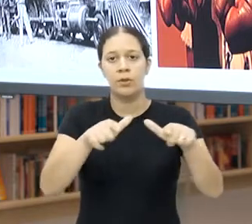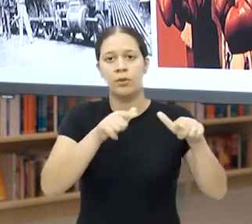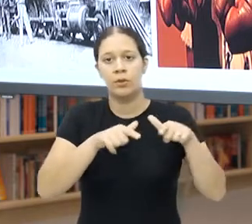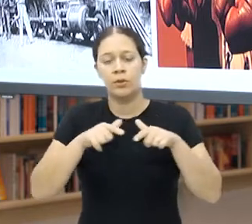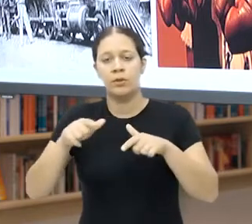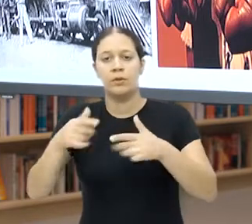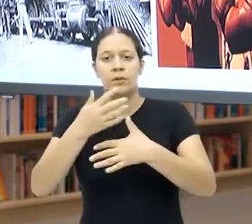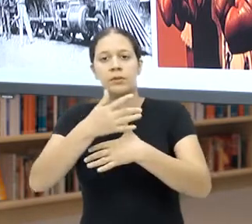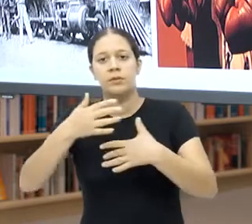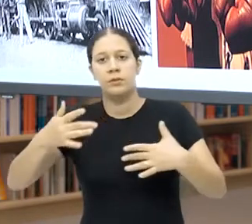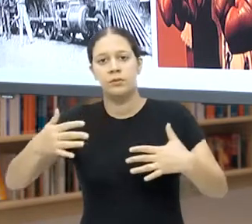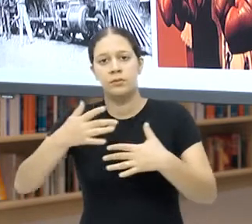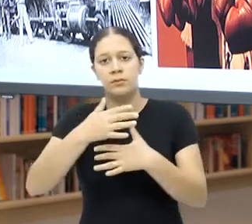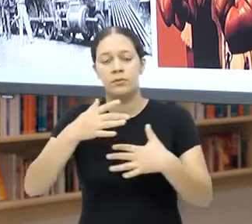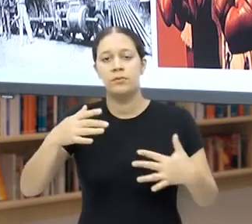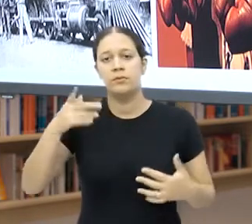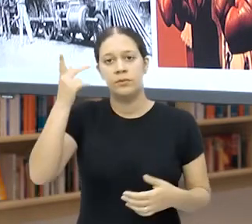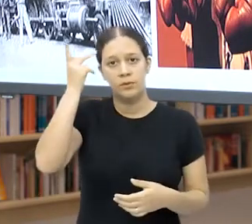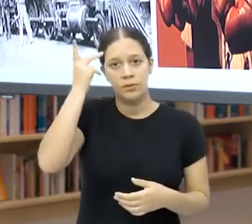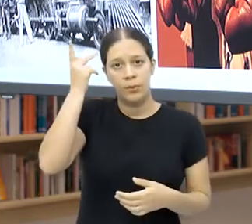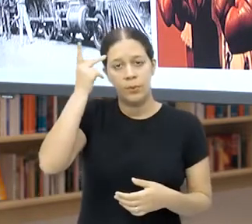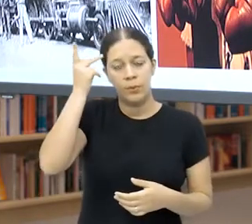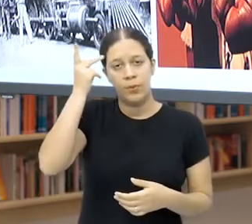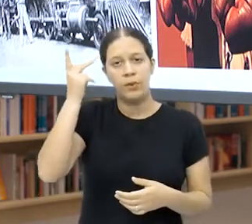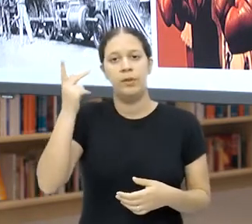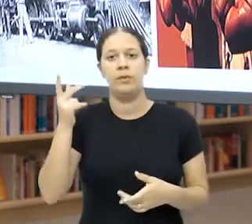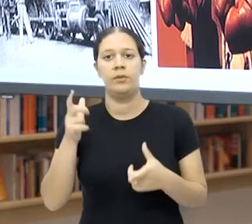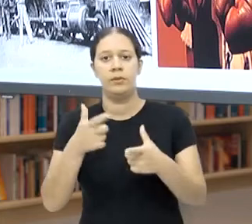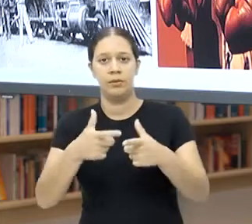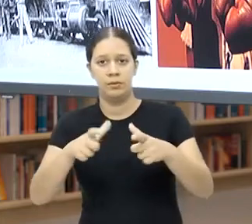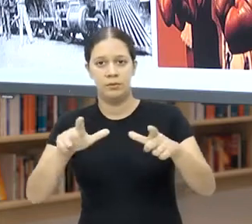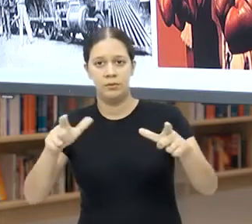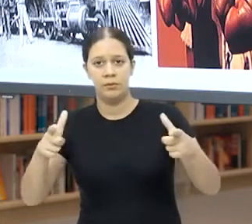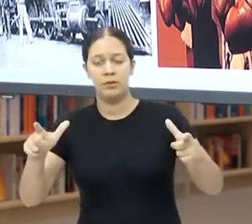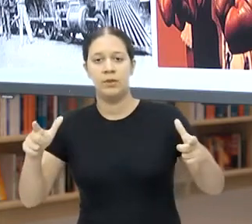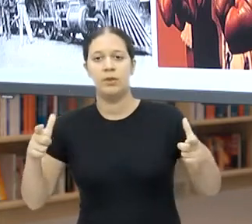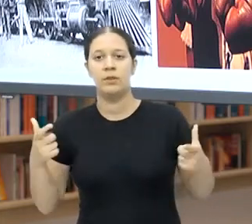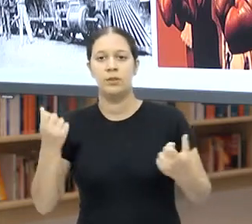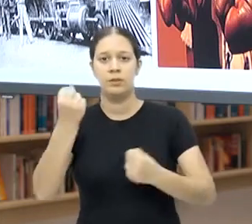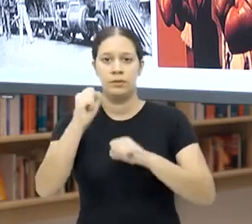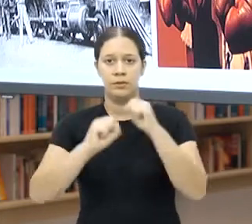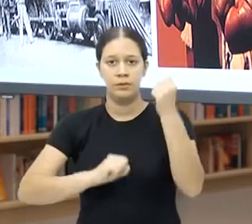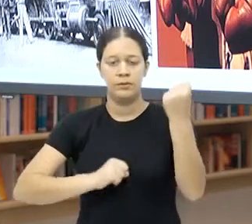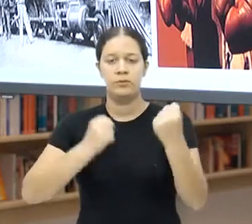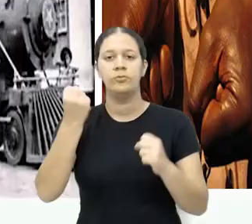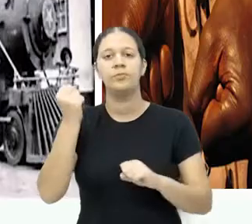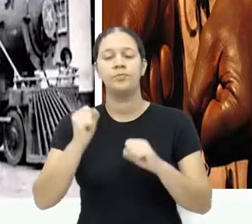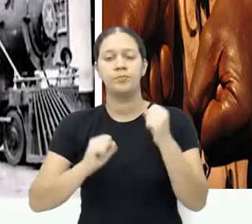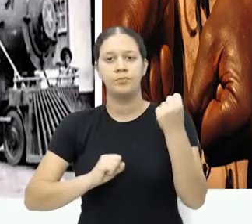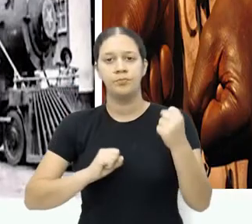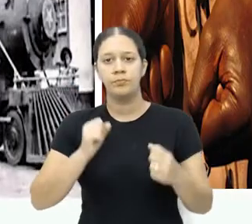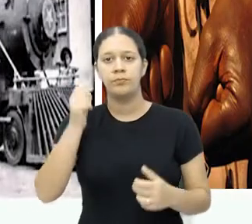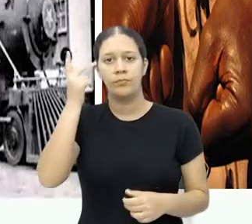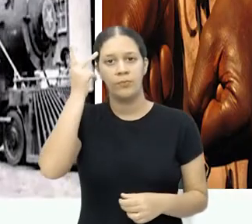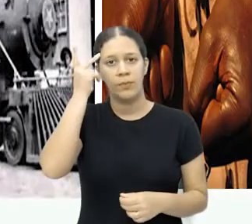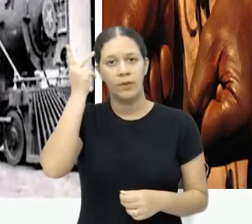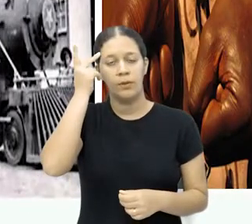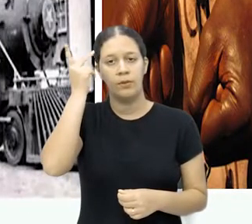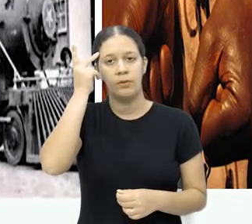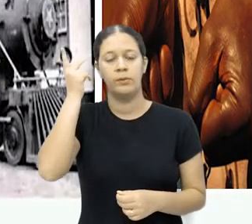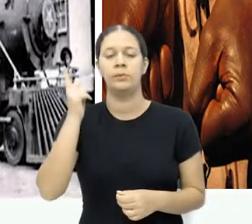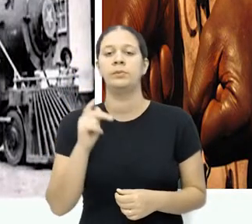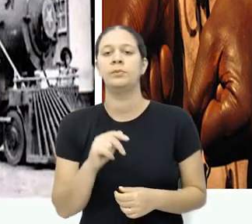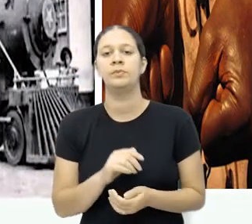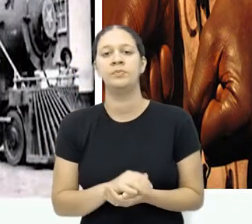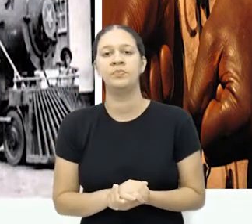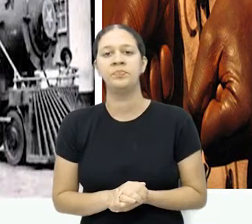cidades, até hoje São Paulo se tornar um grande parque industrial da América Latina. São Paulo é um dos maiores, tá